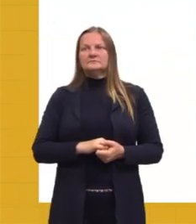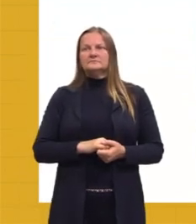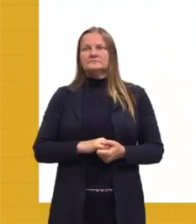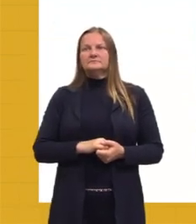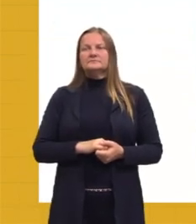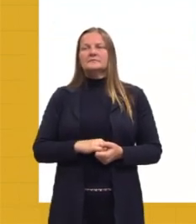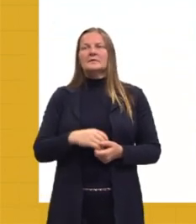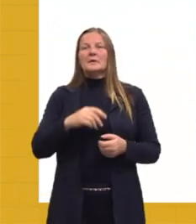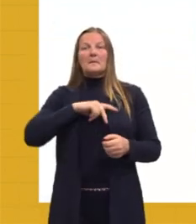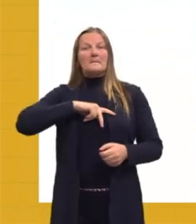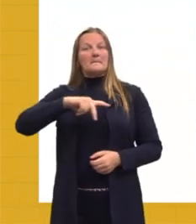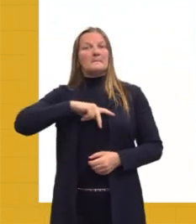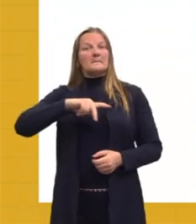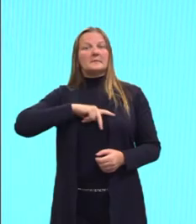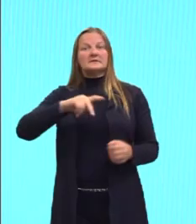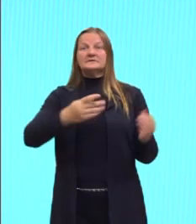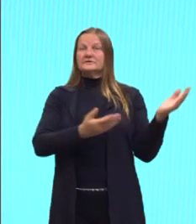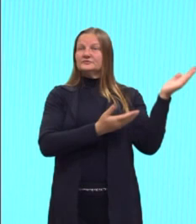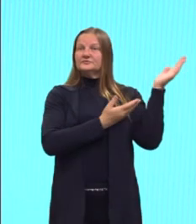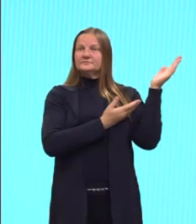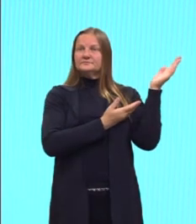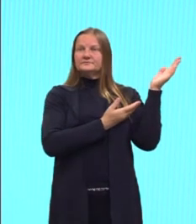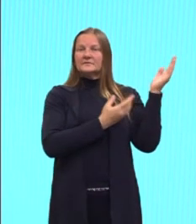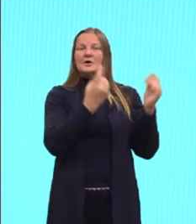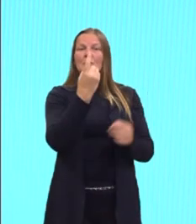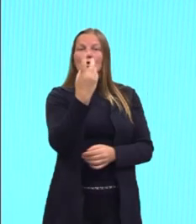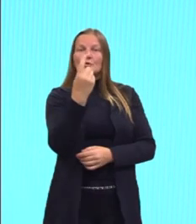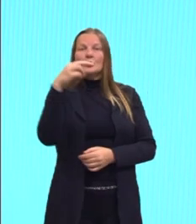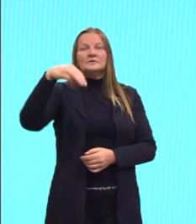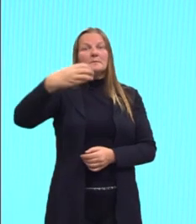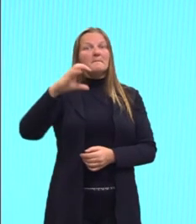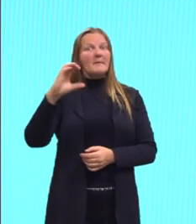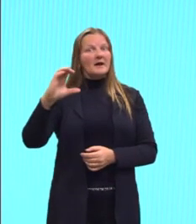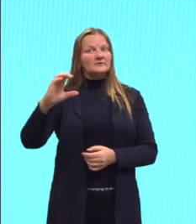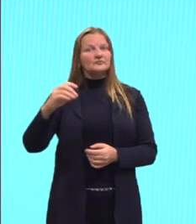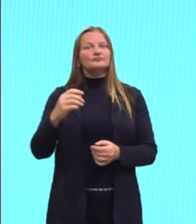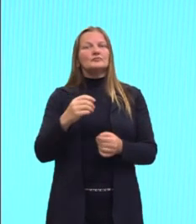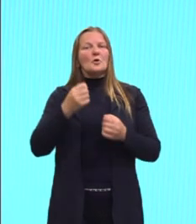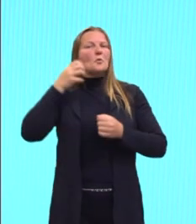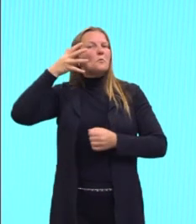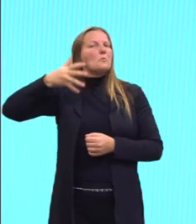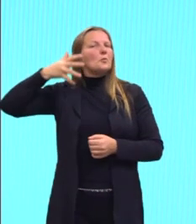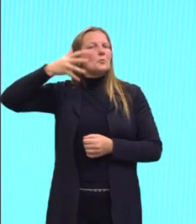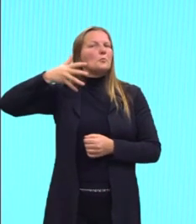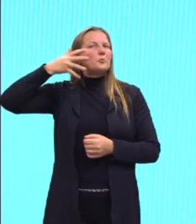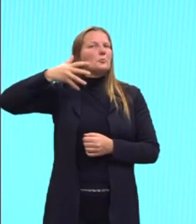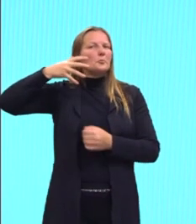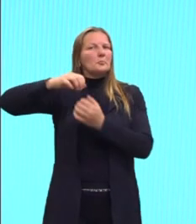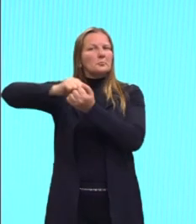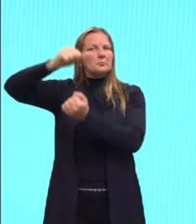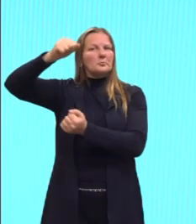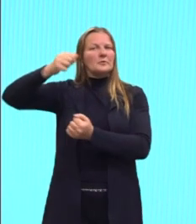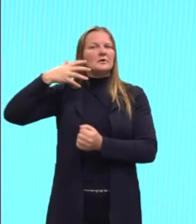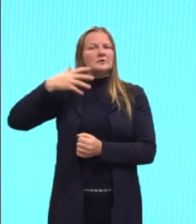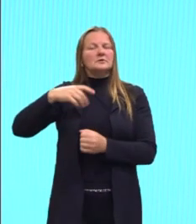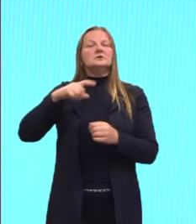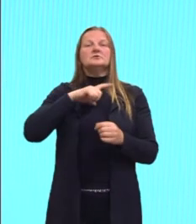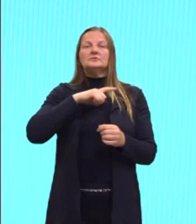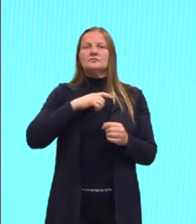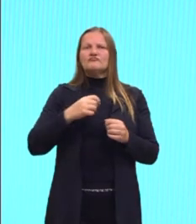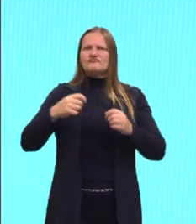não é o presidente Harry Truman no dia doze de Março né colocando aí o seu discurso no Congresso